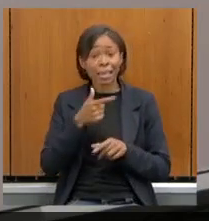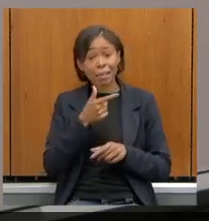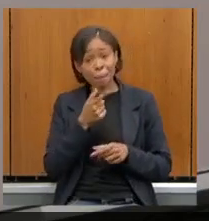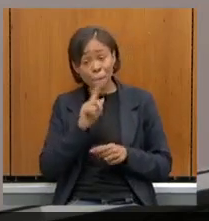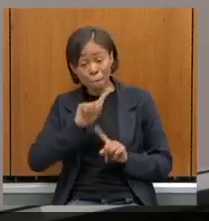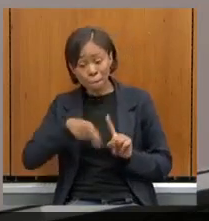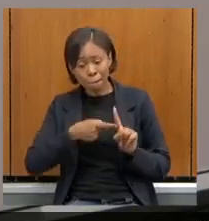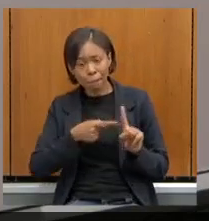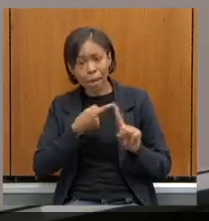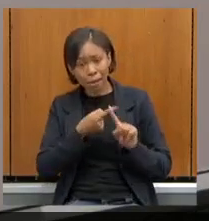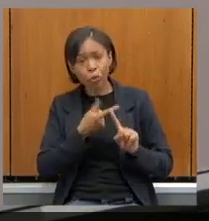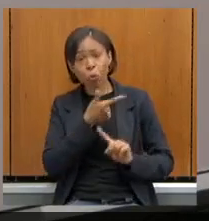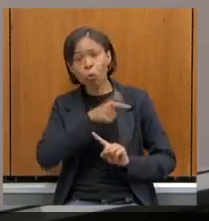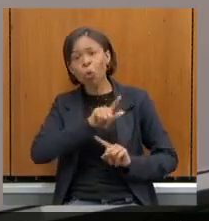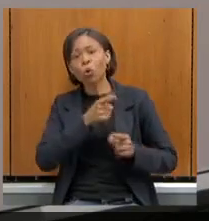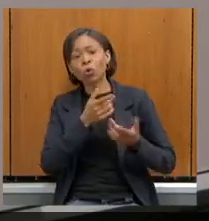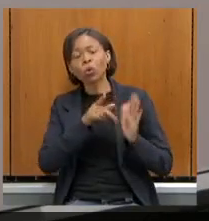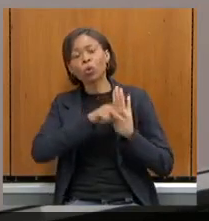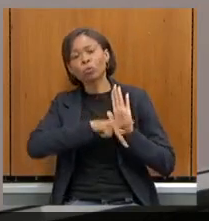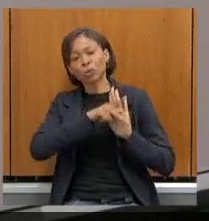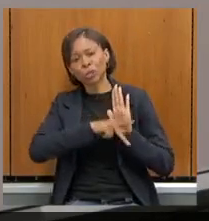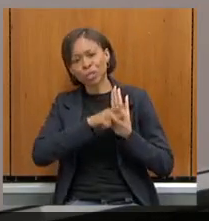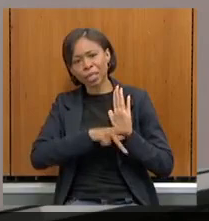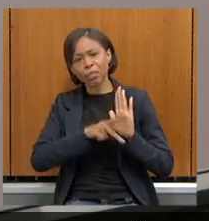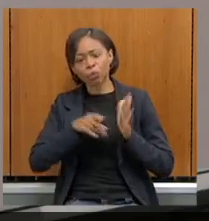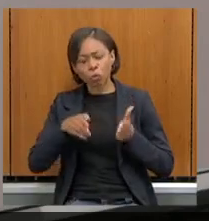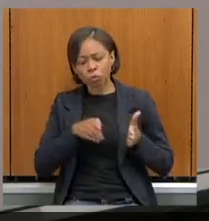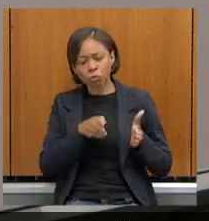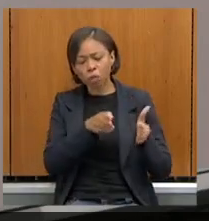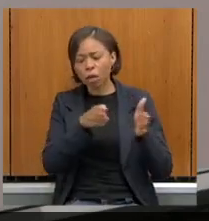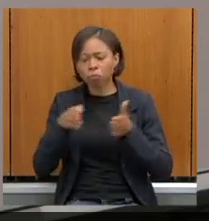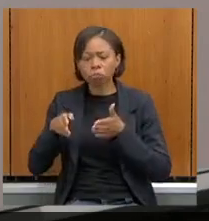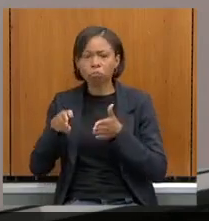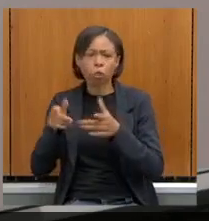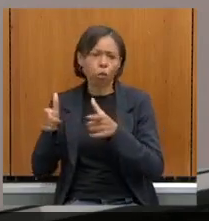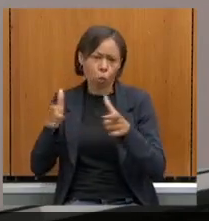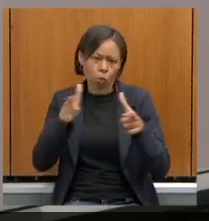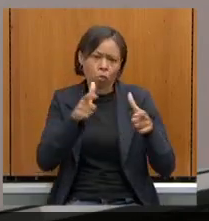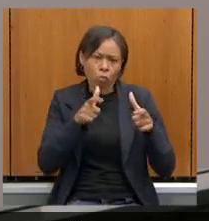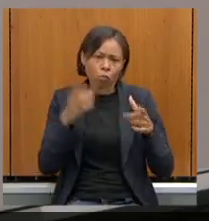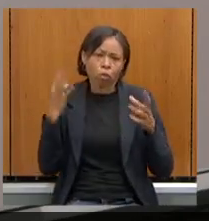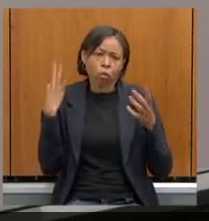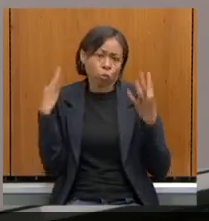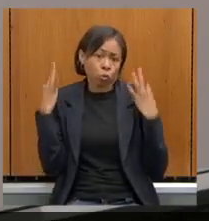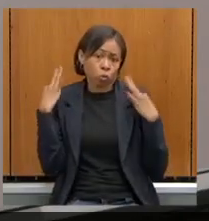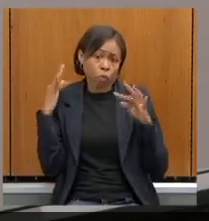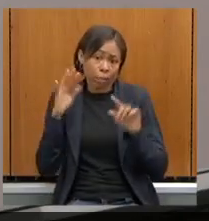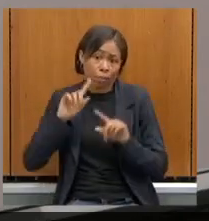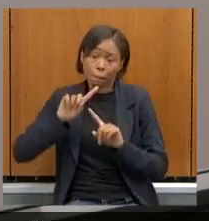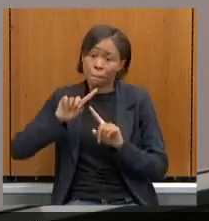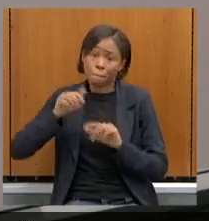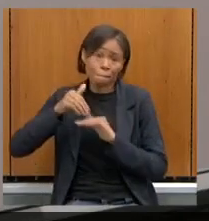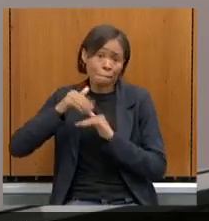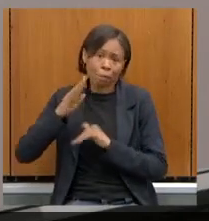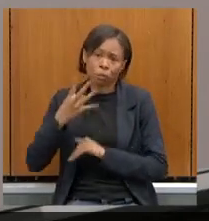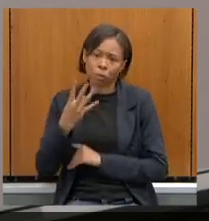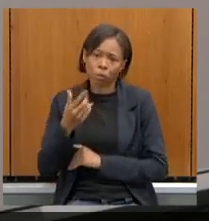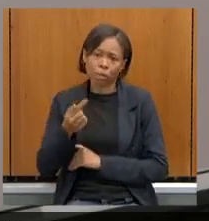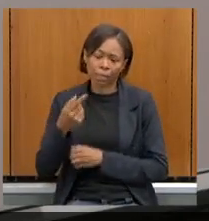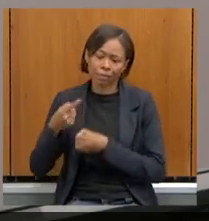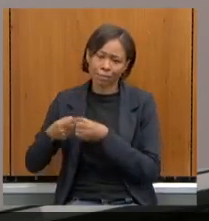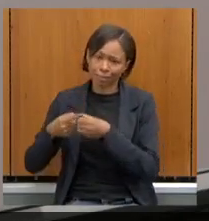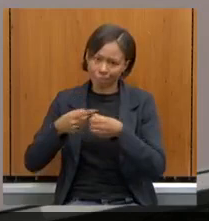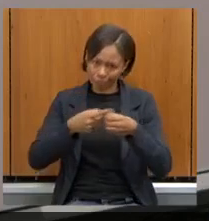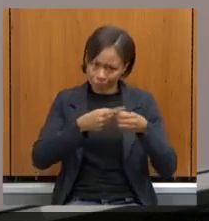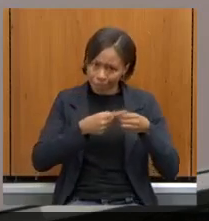circuitos turísticos, os destinos turísticos, mais de 47 cidades nesse momento, inclusive, sua terra